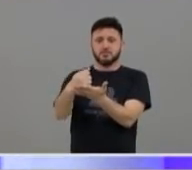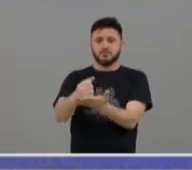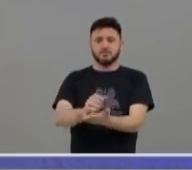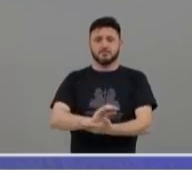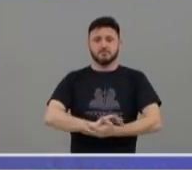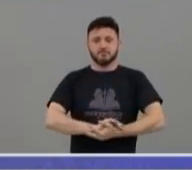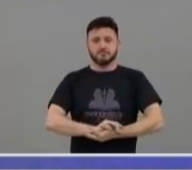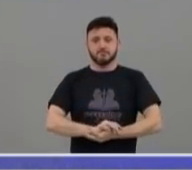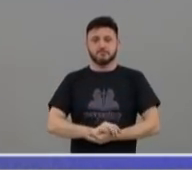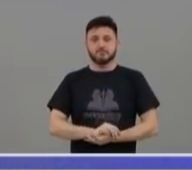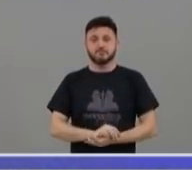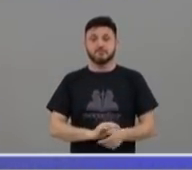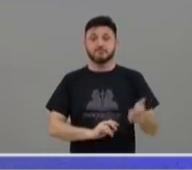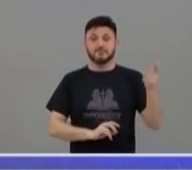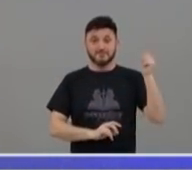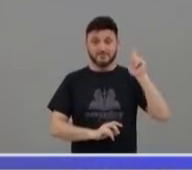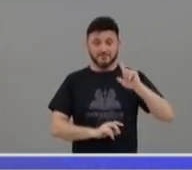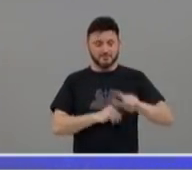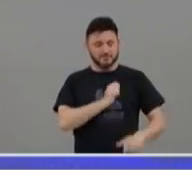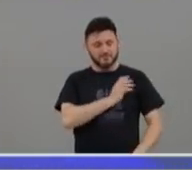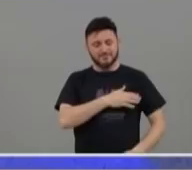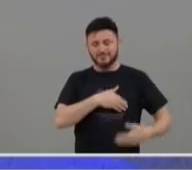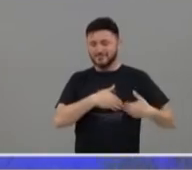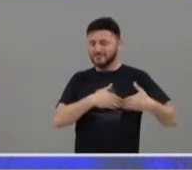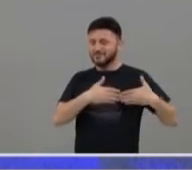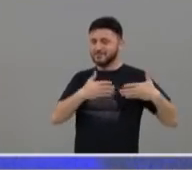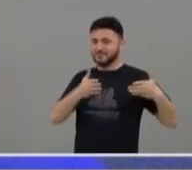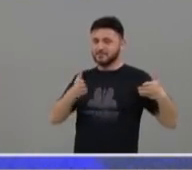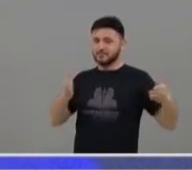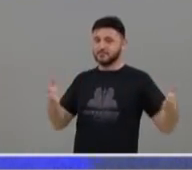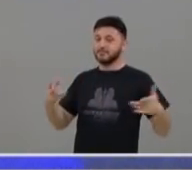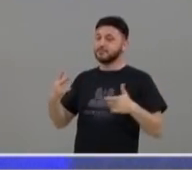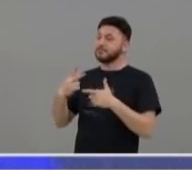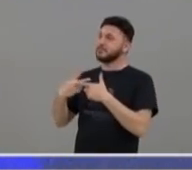salvarás. E diga mais uma vez com todo o coração: vitória,